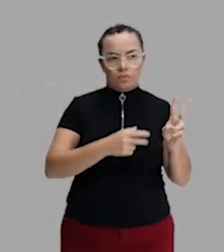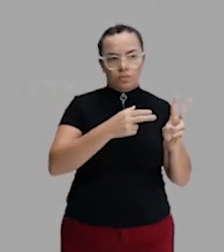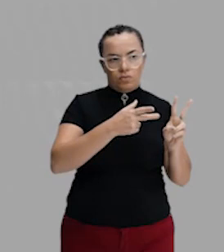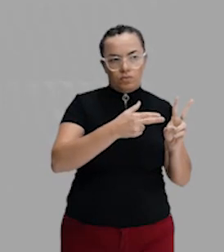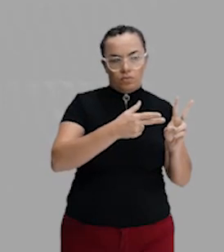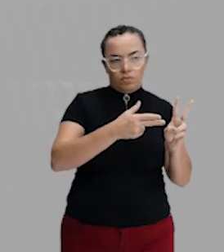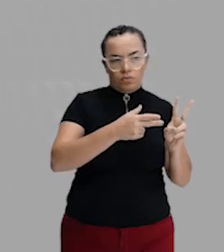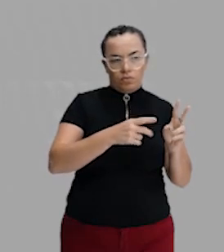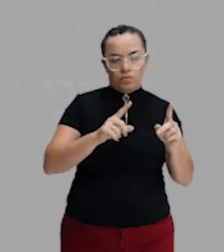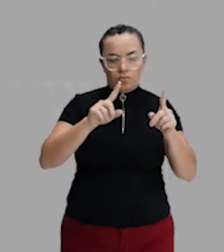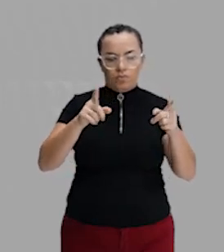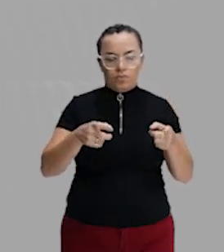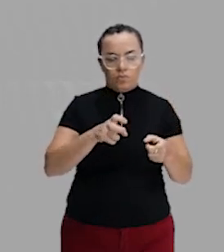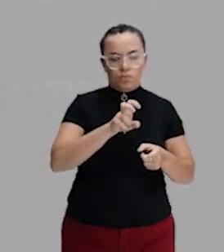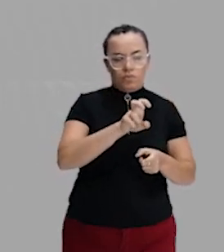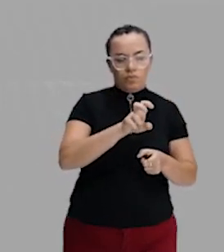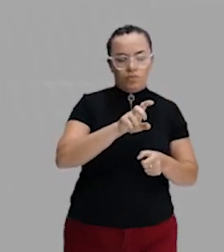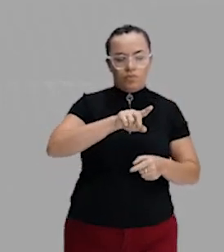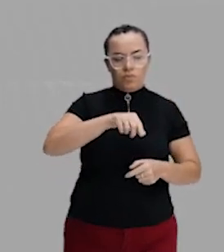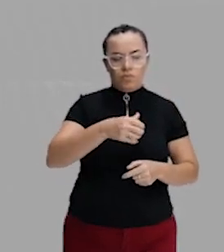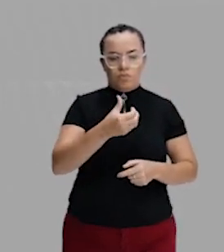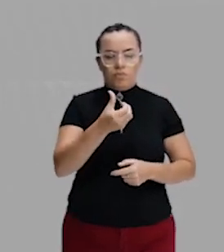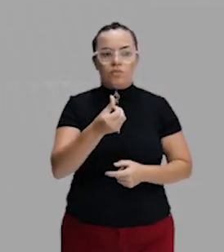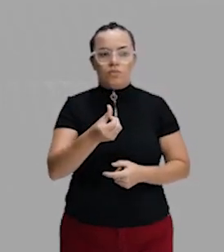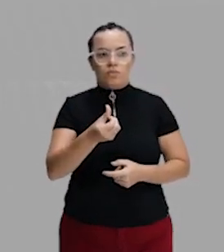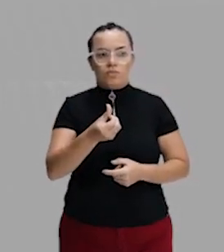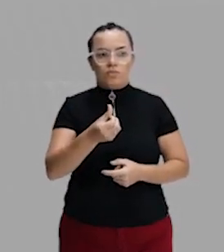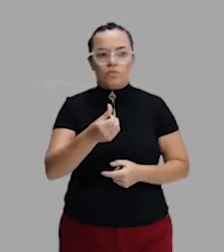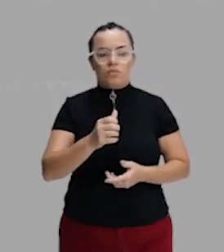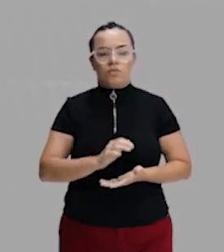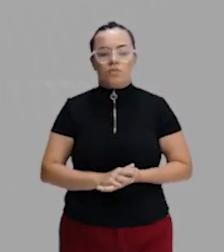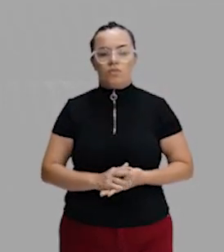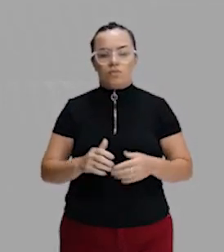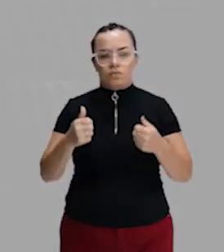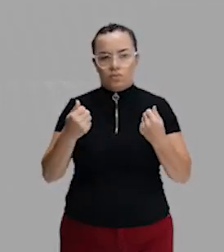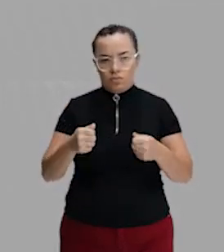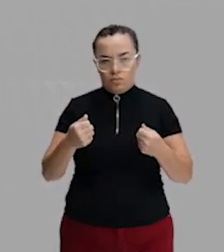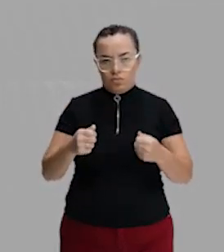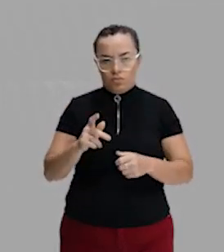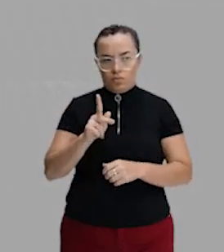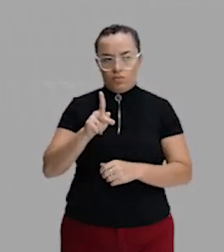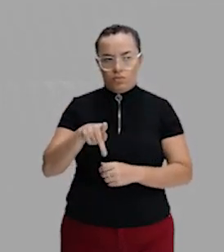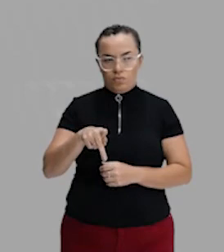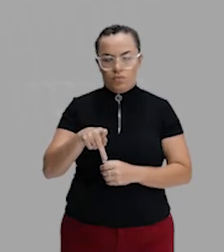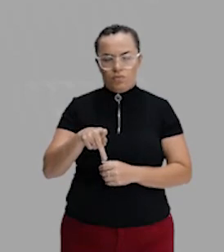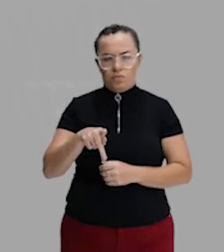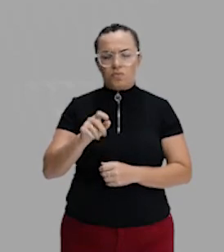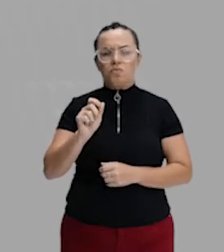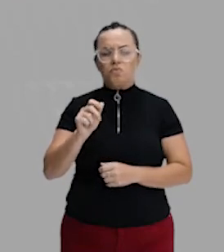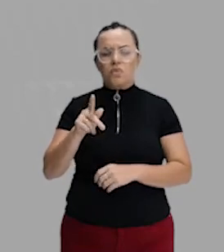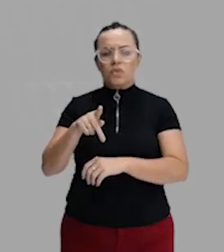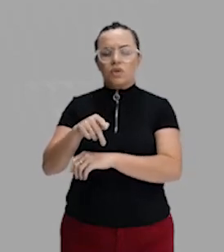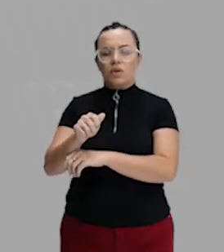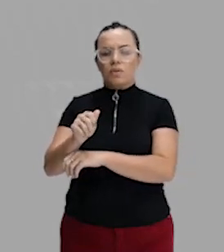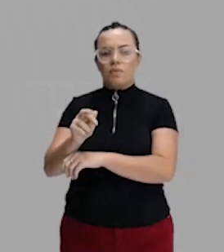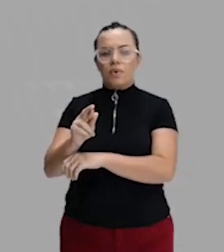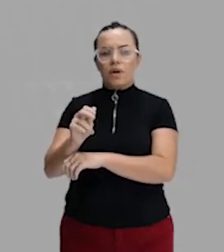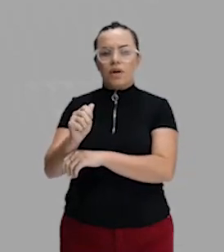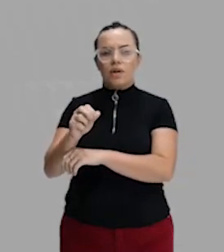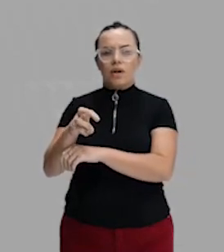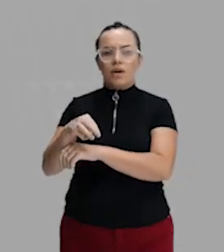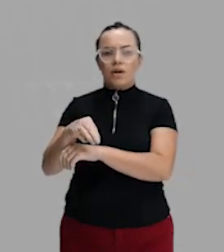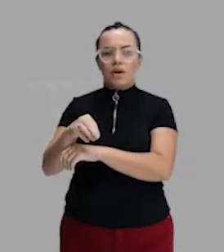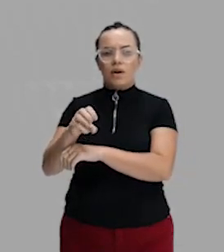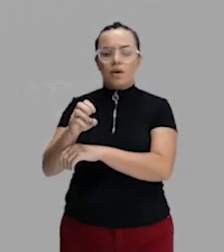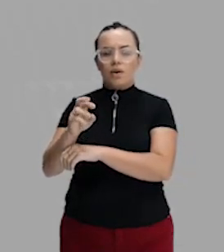6. Tá? O que eu preciso agora, turminha? Eu preciso do parâmetro. O que é parâmetro mesmo? Distância do foco